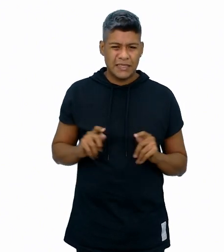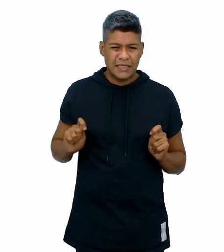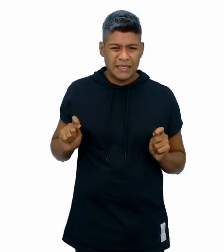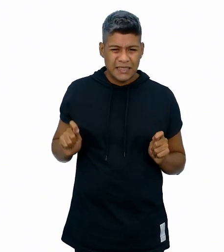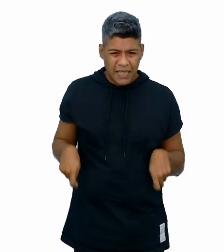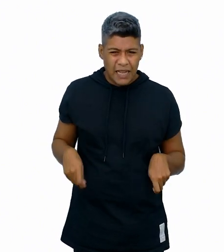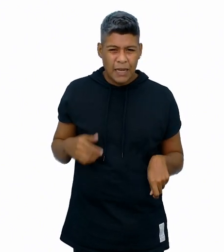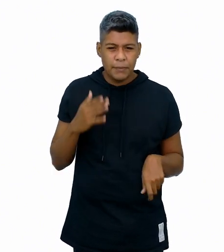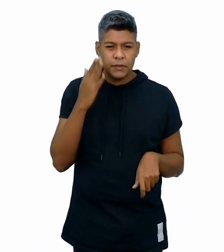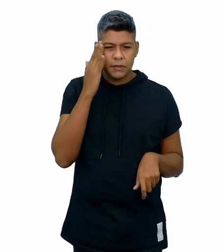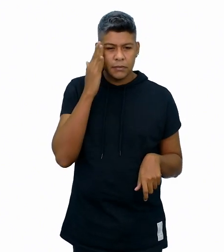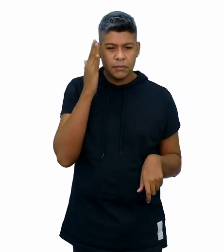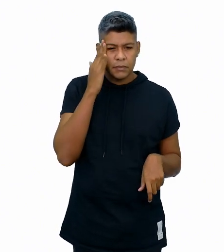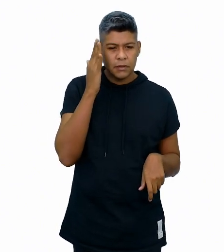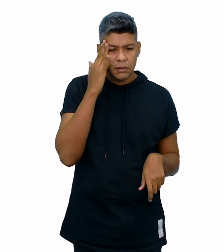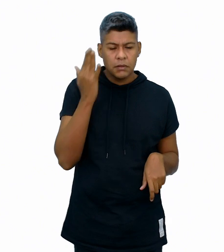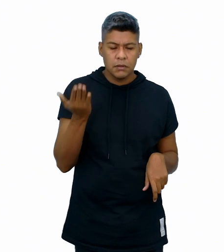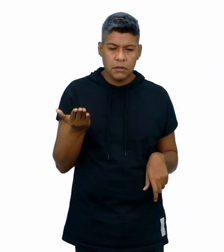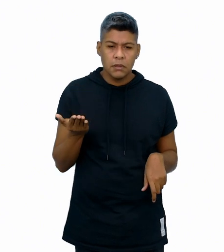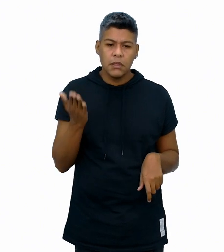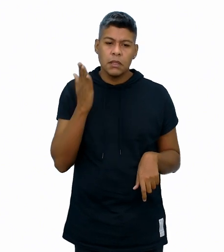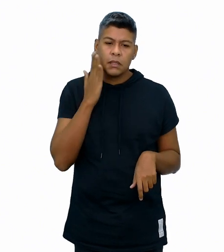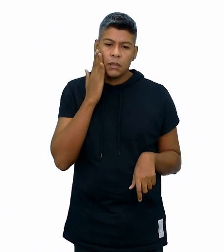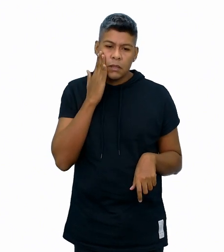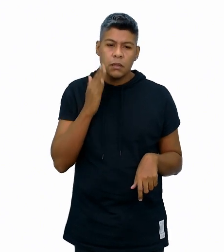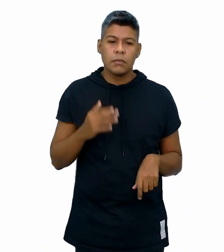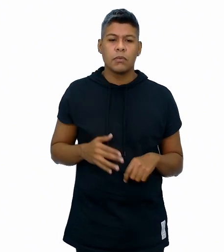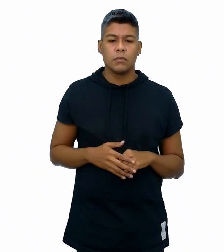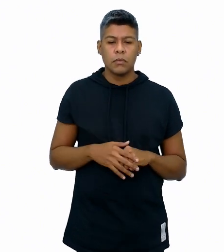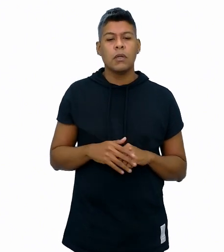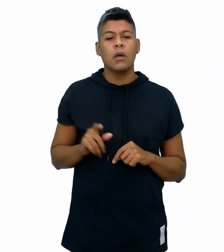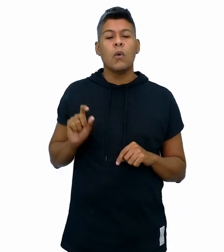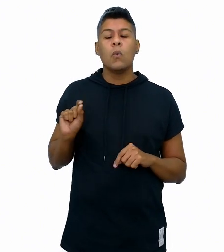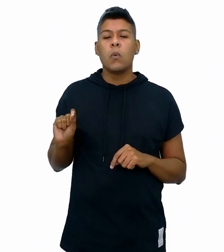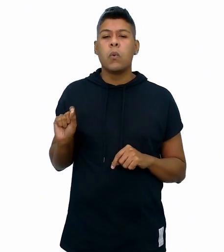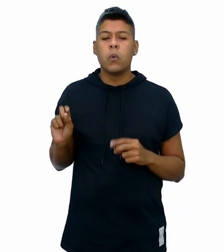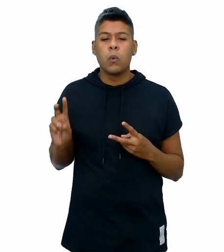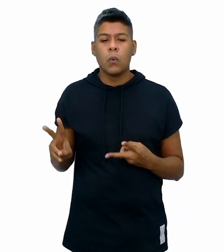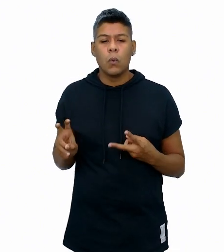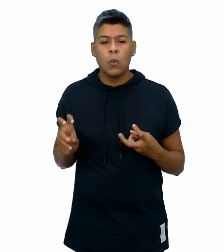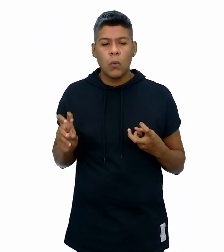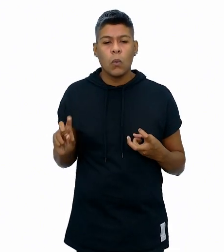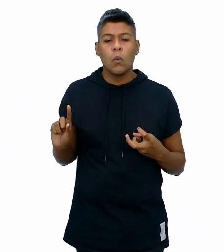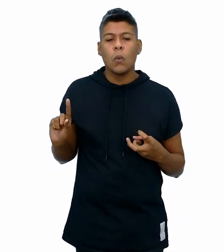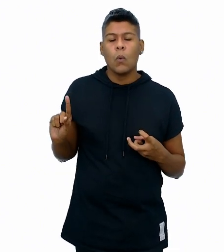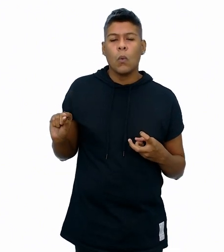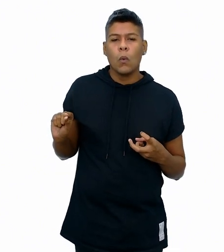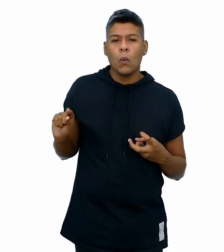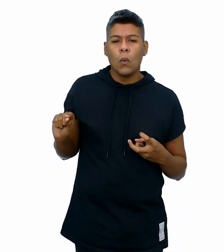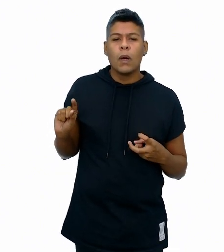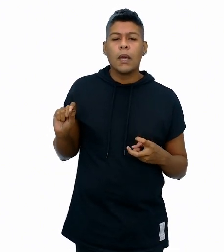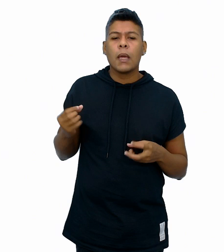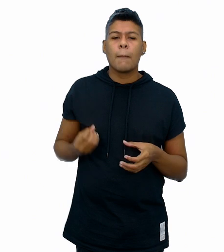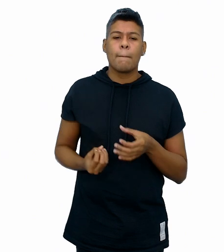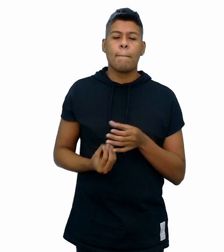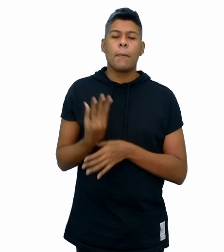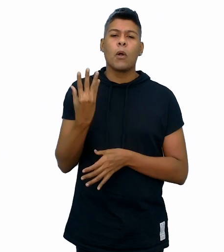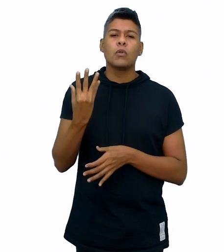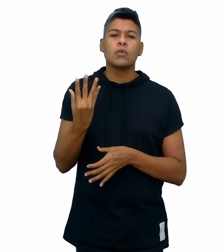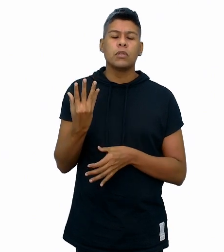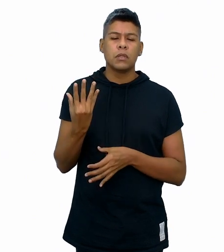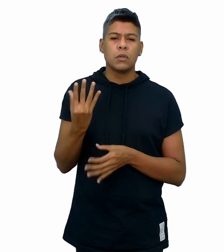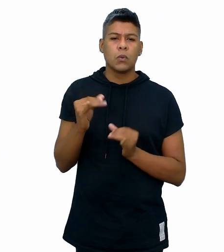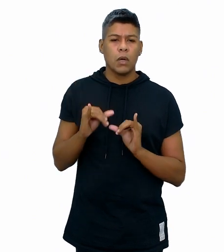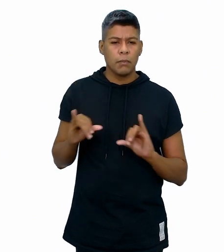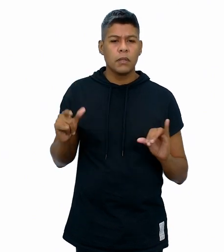para a gente saber? Olha, o que aparece ali embaixo, a gente observa em que quem produziu essa campanha, né?